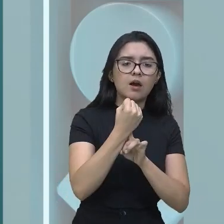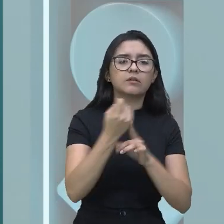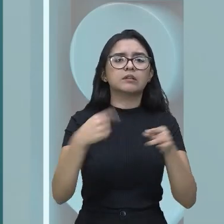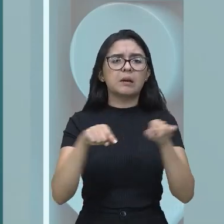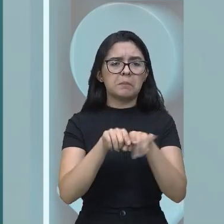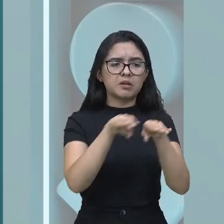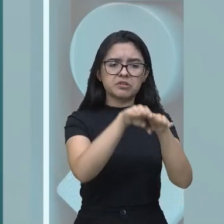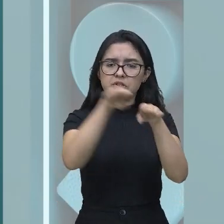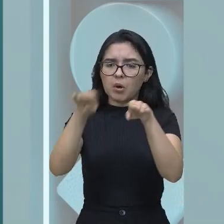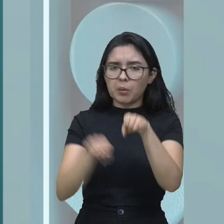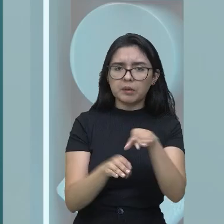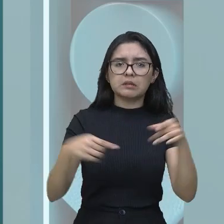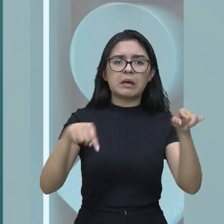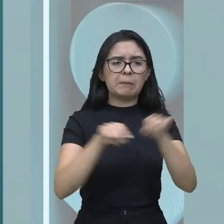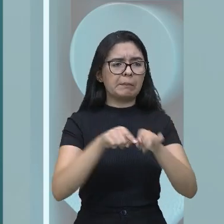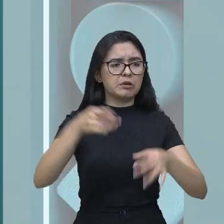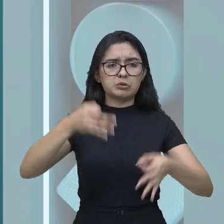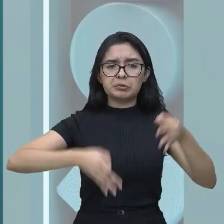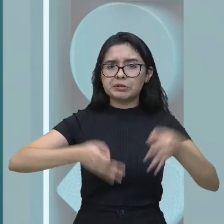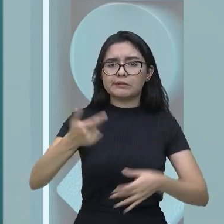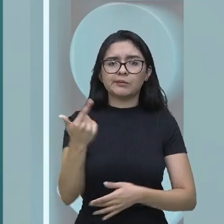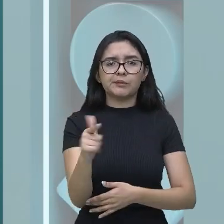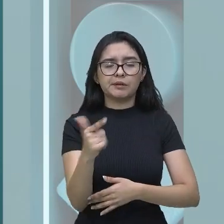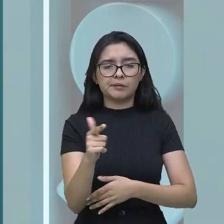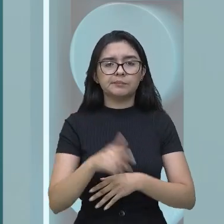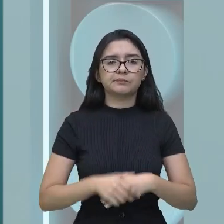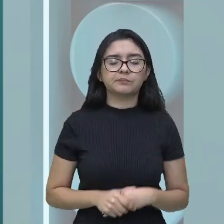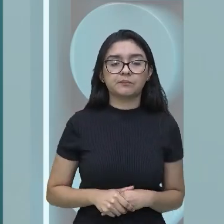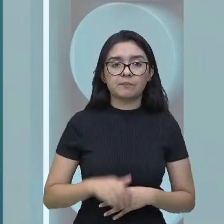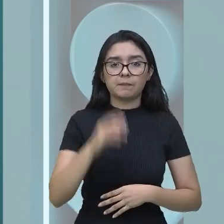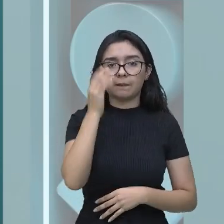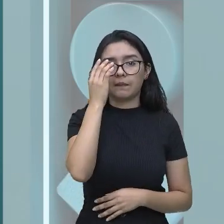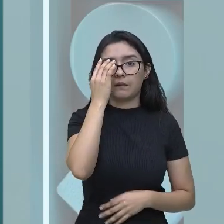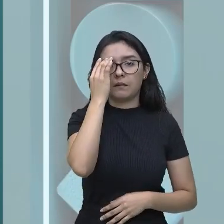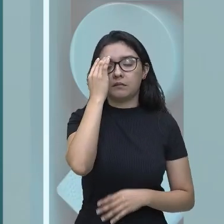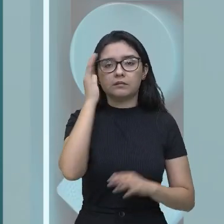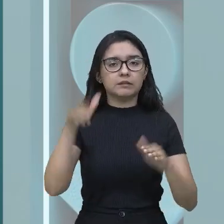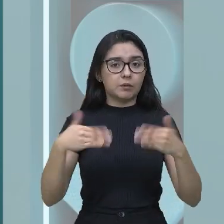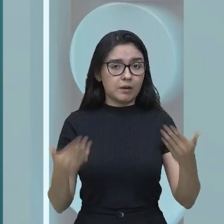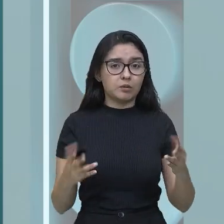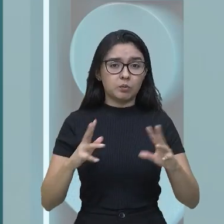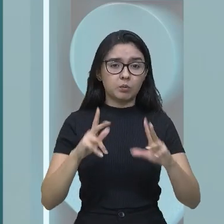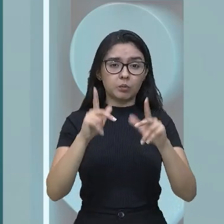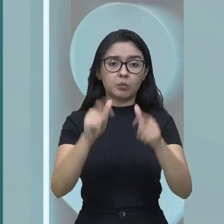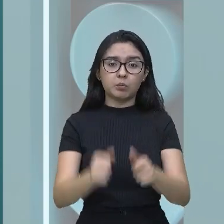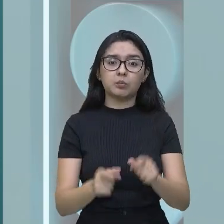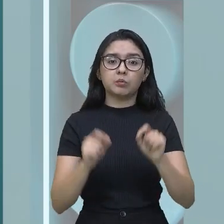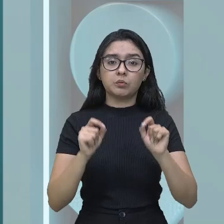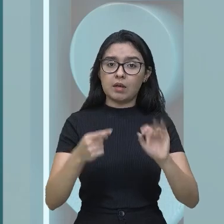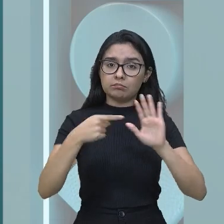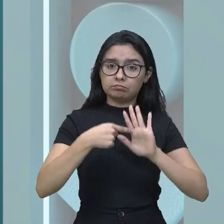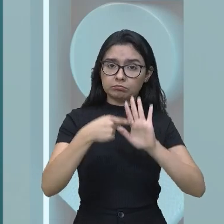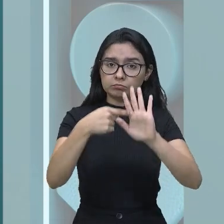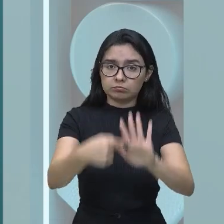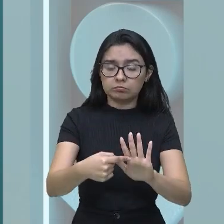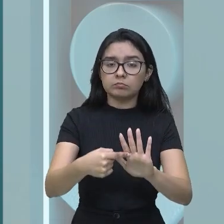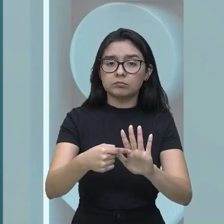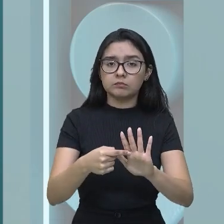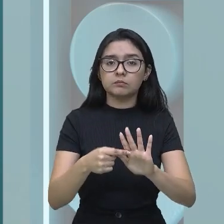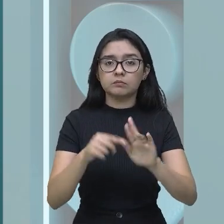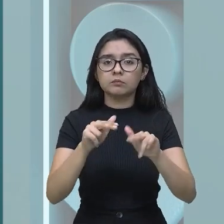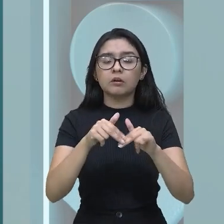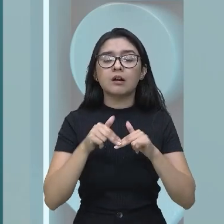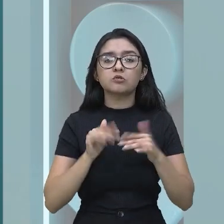desigualdades das injustiças certo isso tudo é claro colocado evidenciado aí porque o